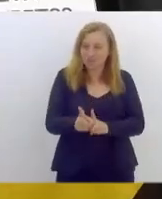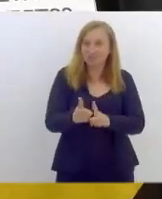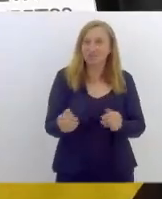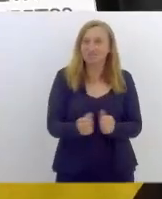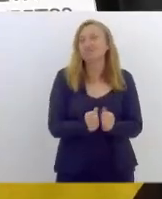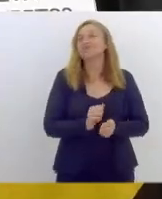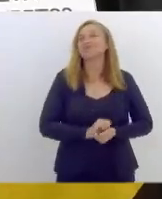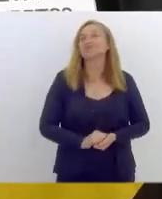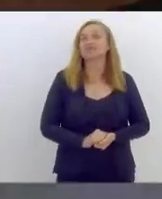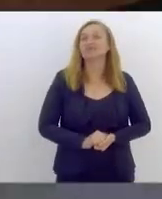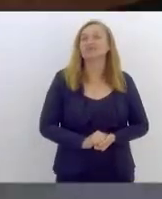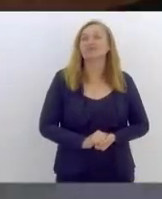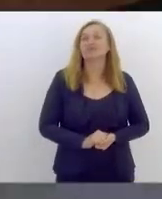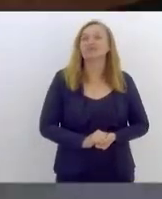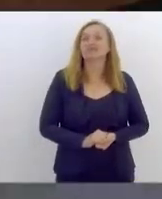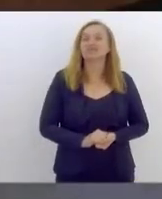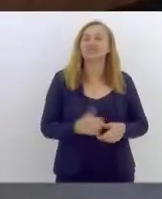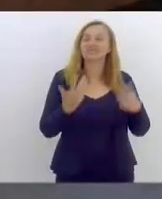juntas.